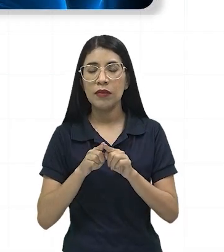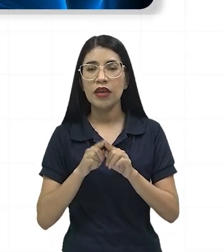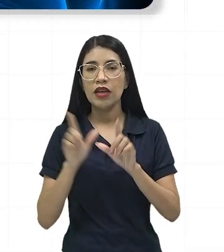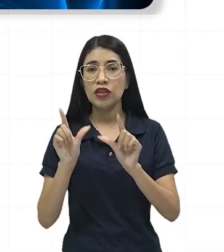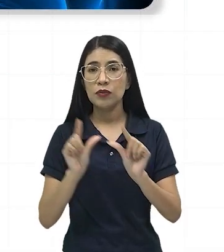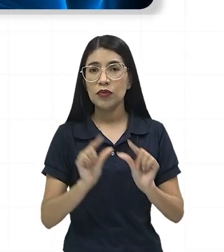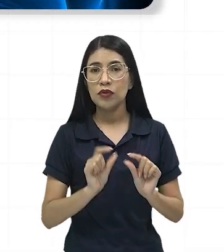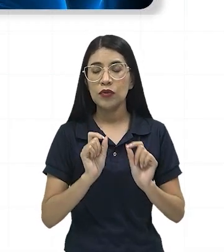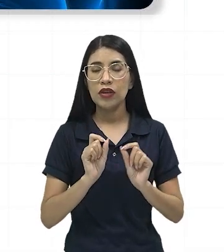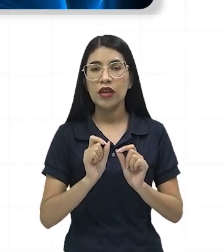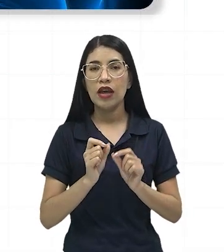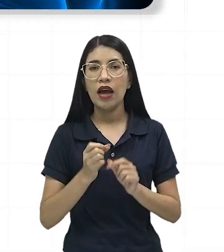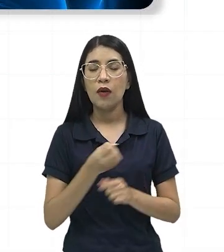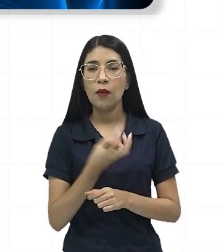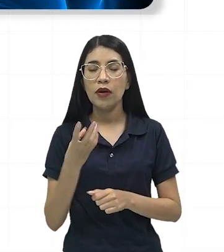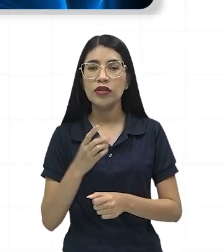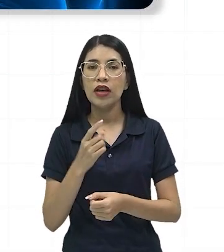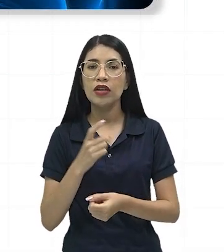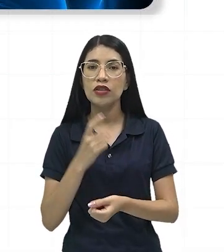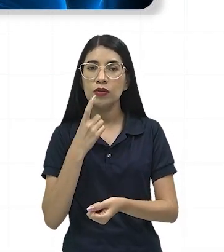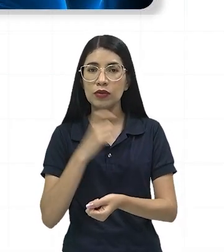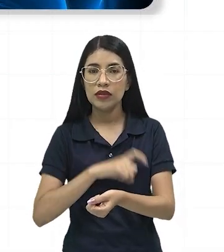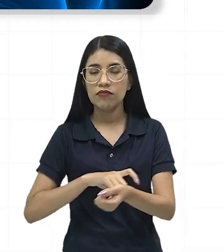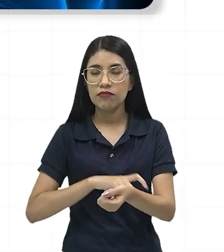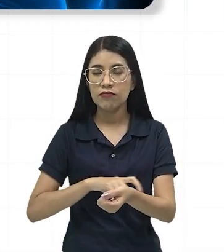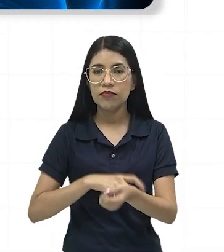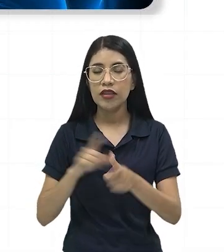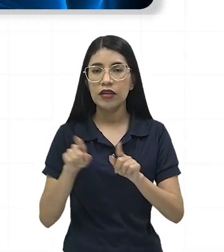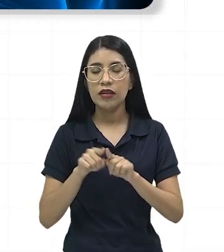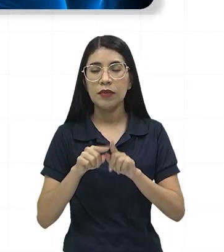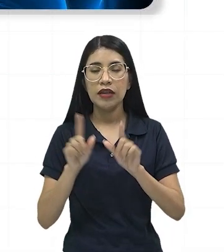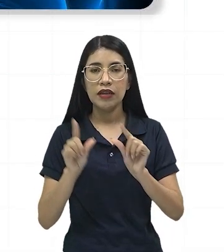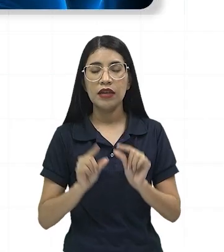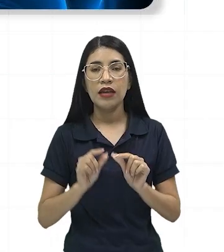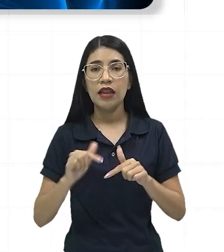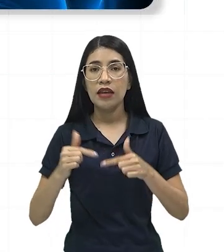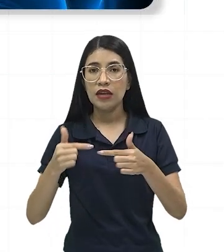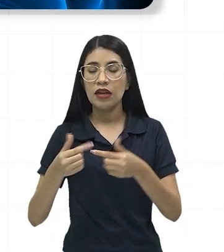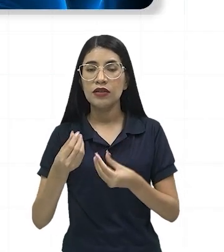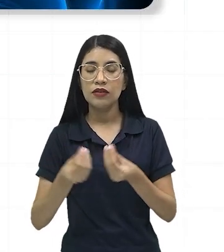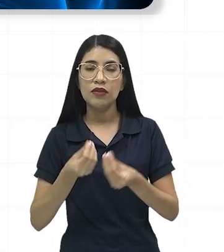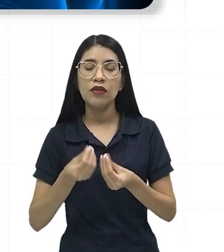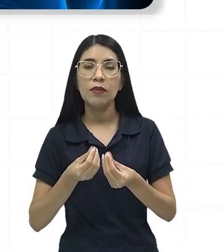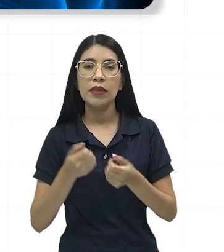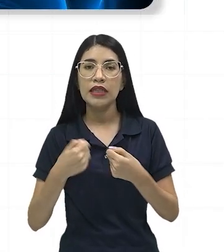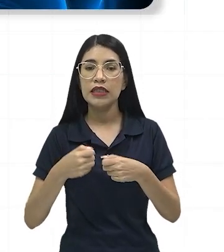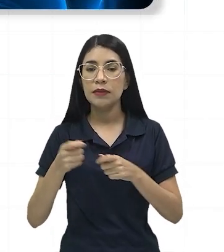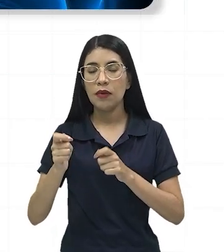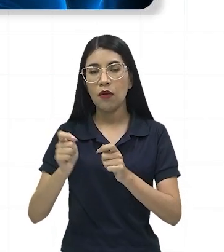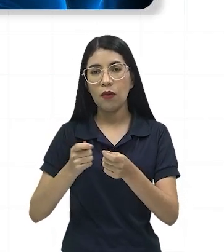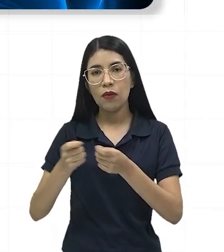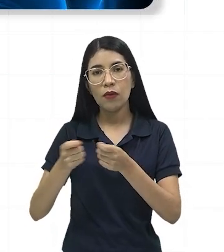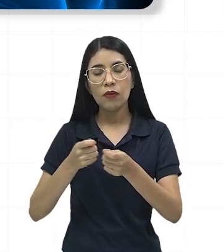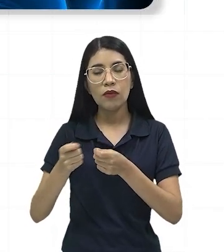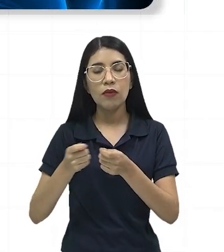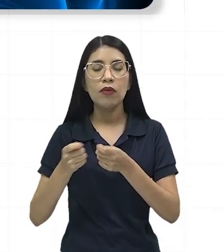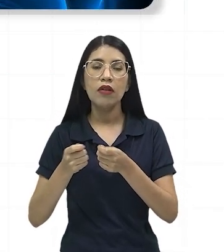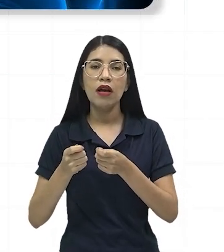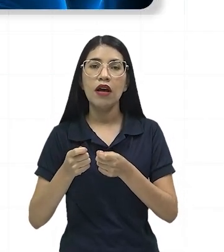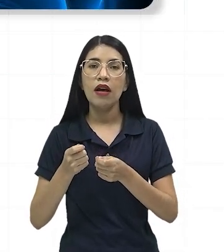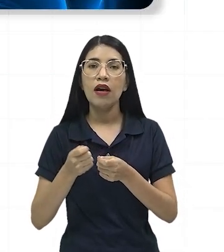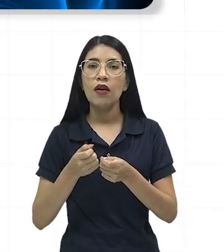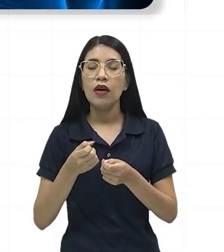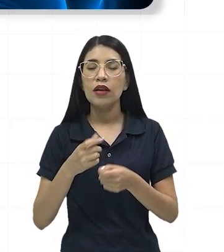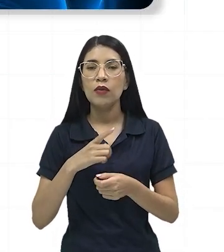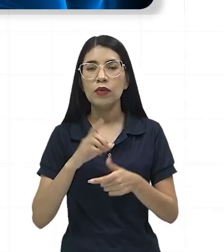a concentração de cálcio no sangue. Ou seja, ela tem essa função aí de controlar também a quantidade